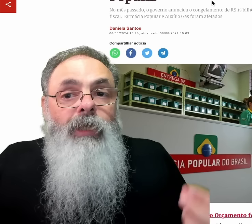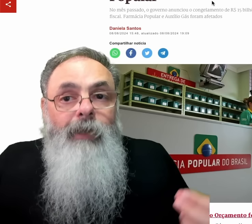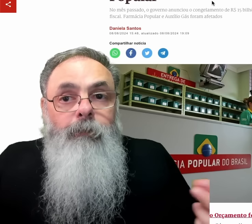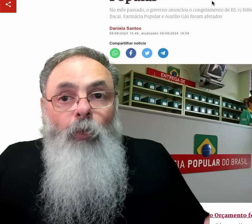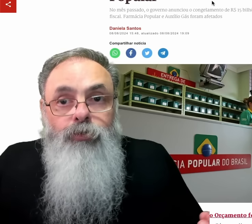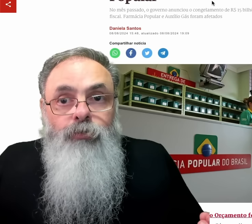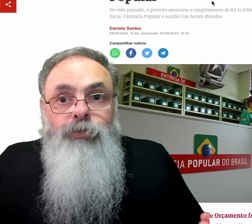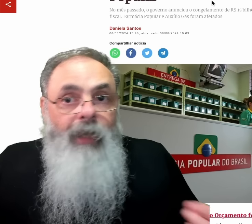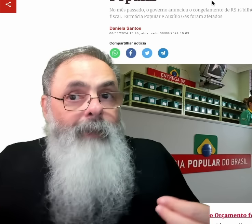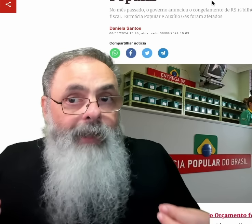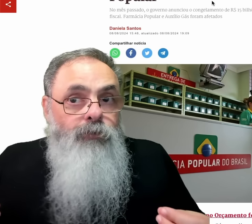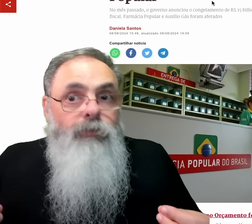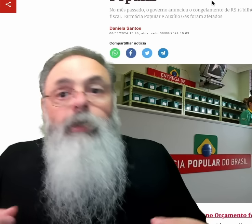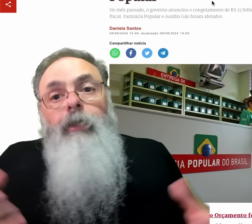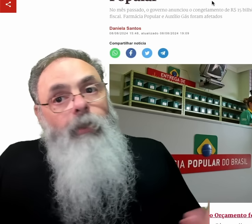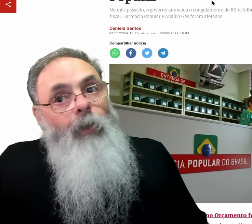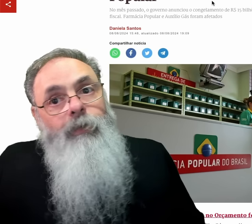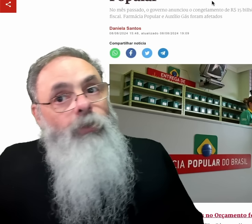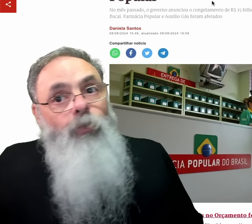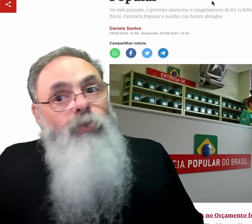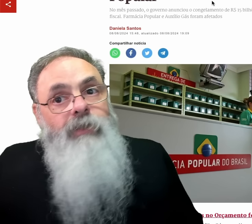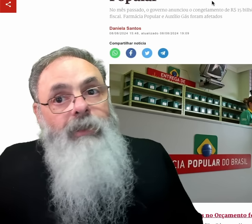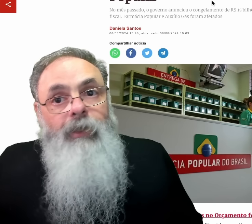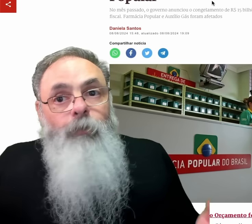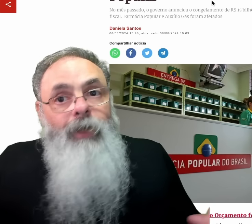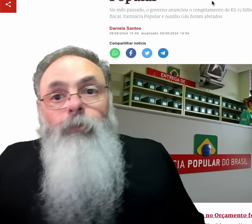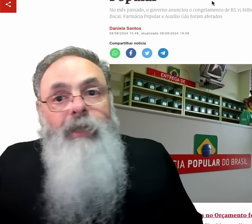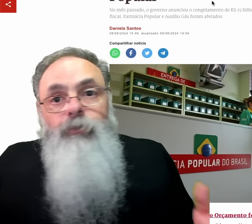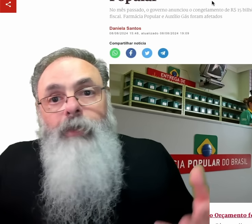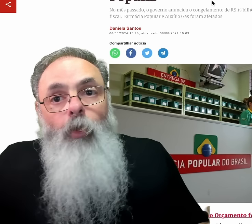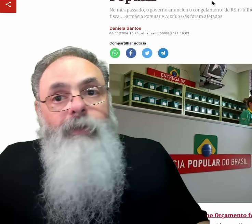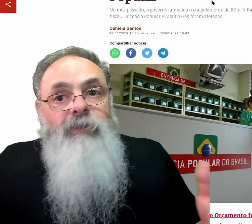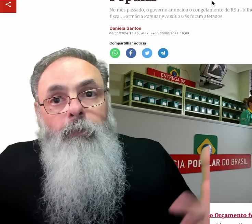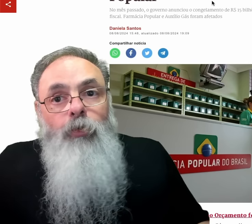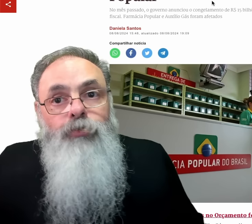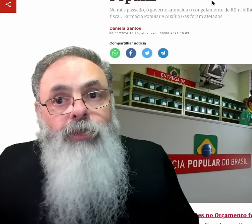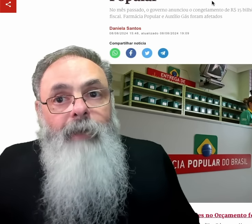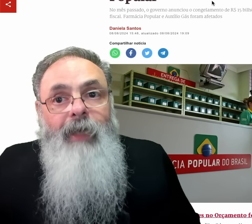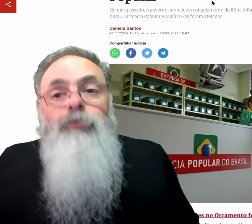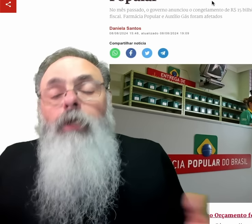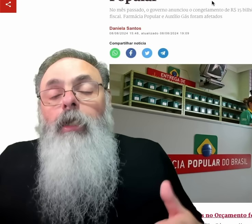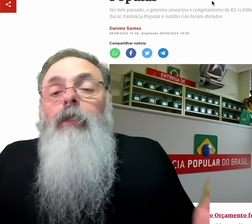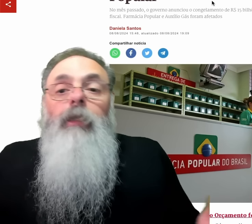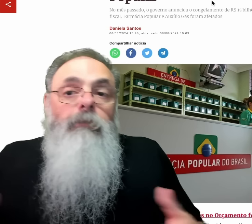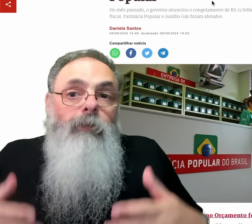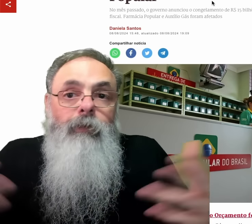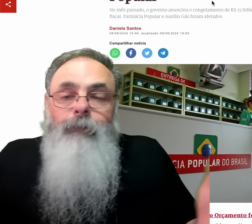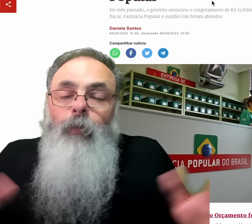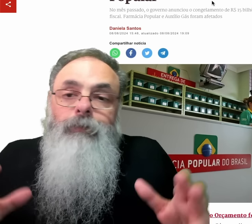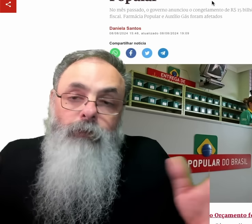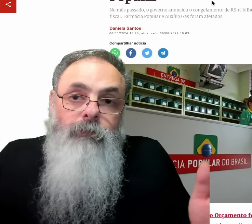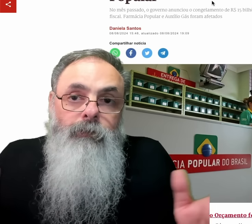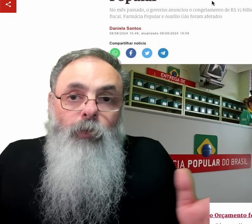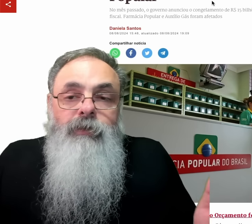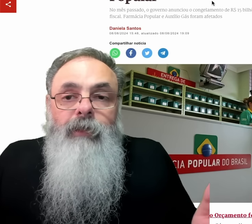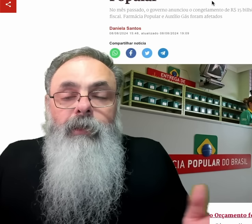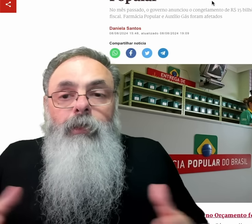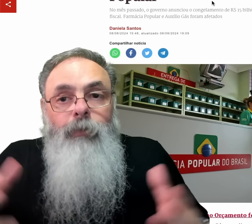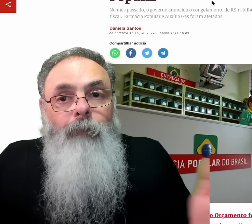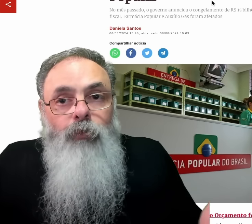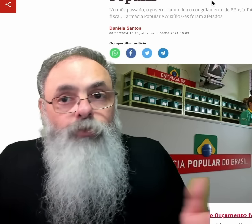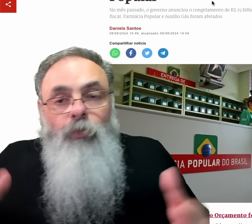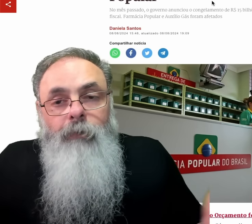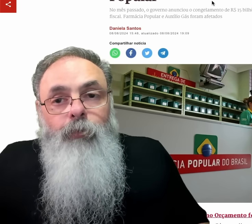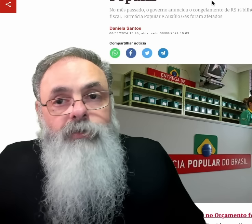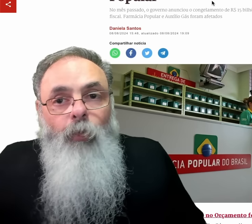Lula tirar imposto de remédios que é uma coisa que eu não consigo entender como é que no Brasil ainda Cobra esse imposto de remédio né bom eu não consigo entender